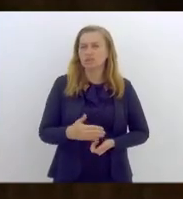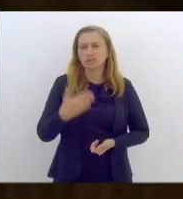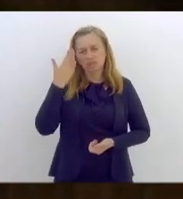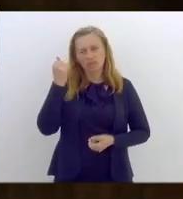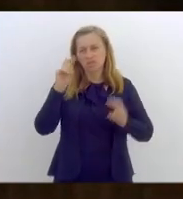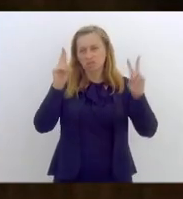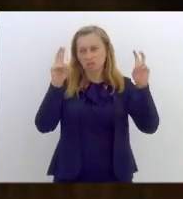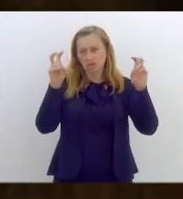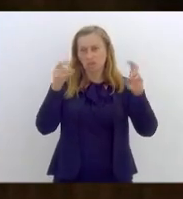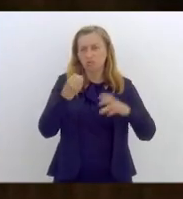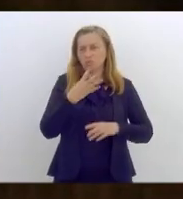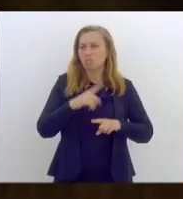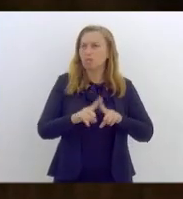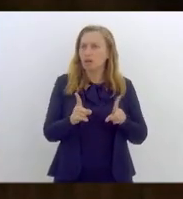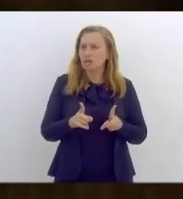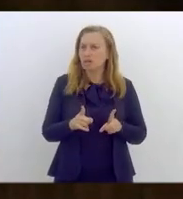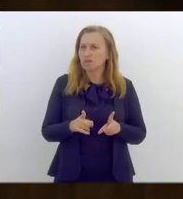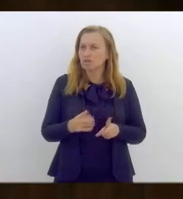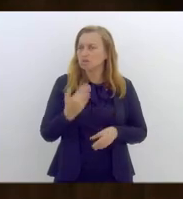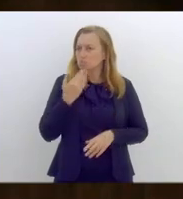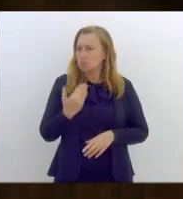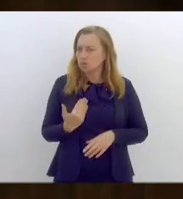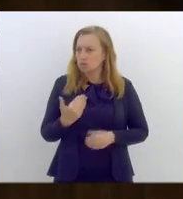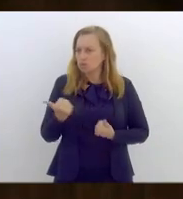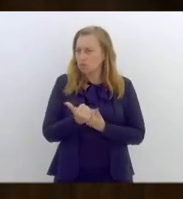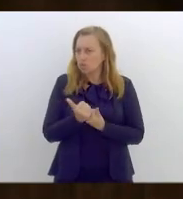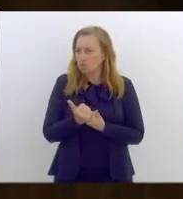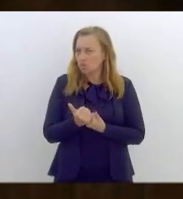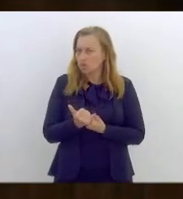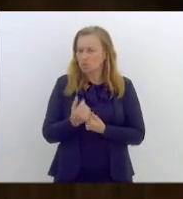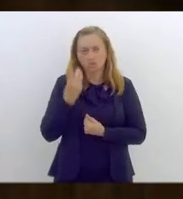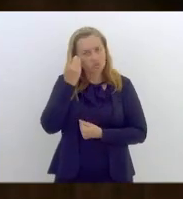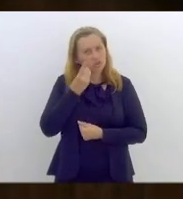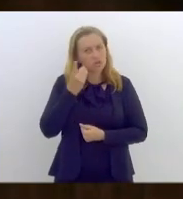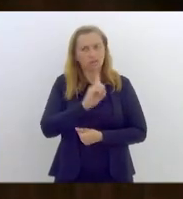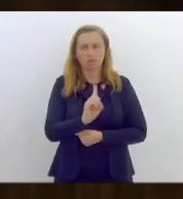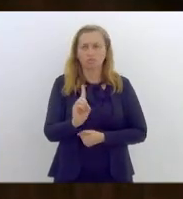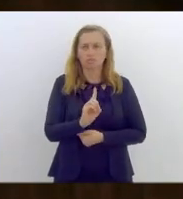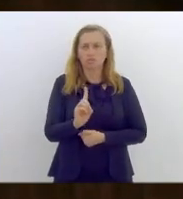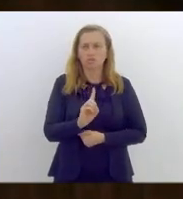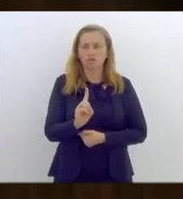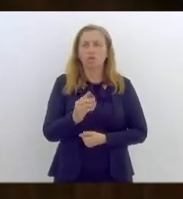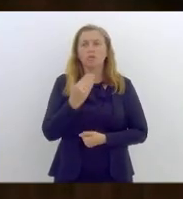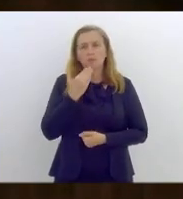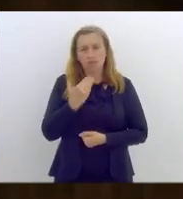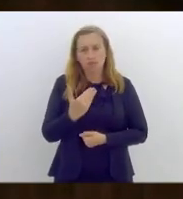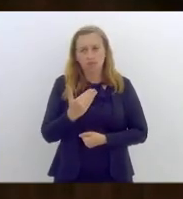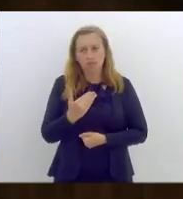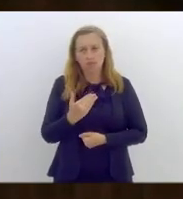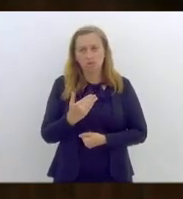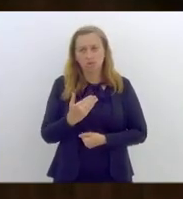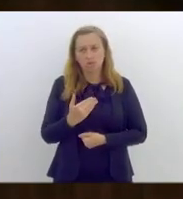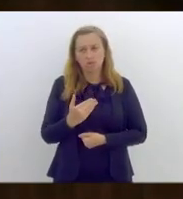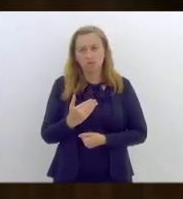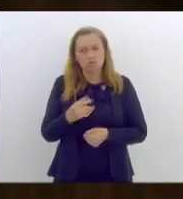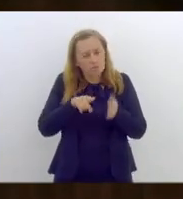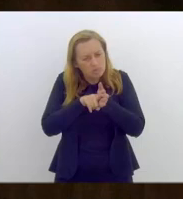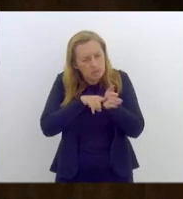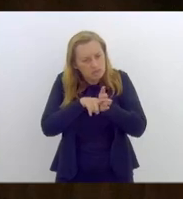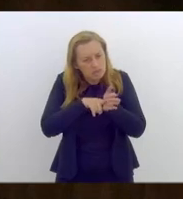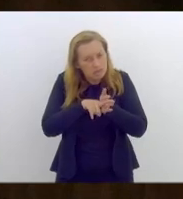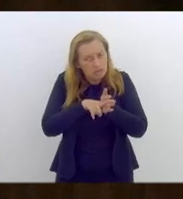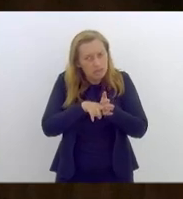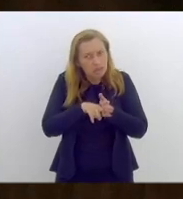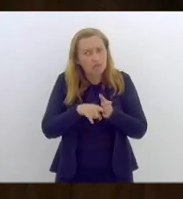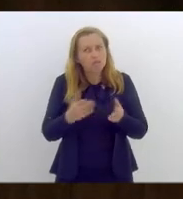um assunto bom mas eu não tô pedindo aqui o apoio dos deputados não o que eu tô pedindo é para dar uma pesquisada no